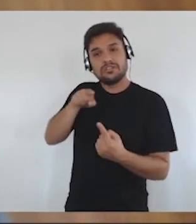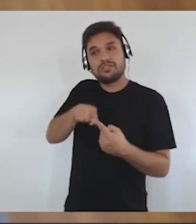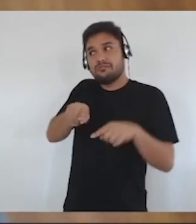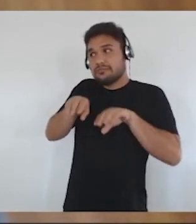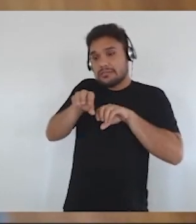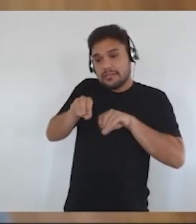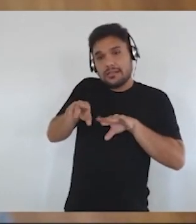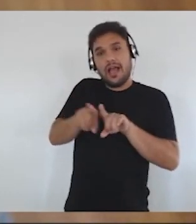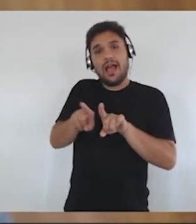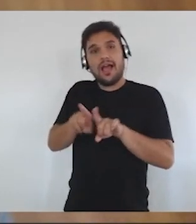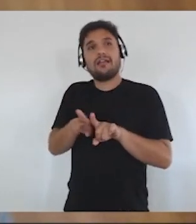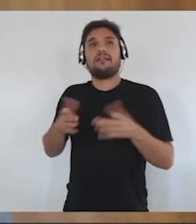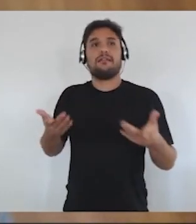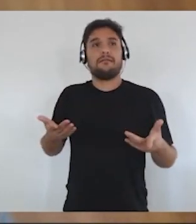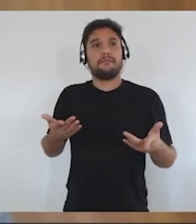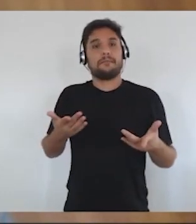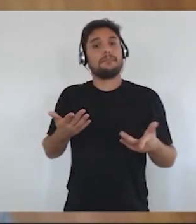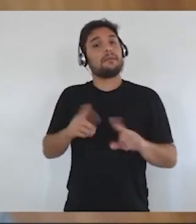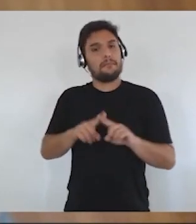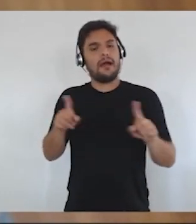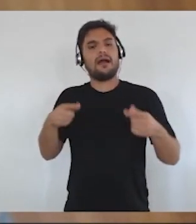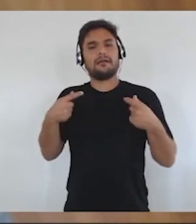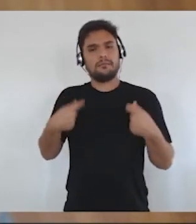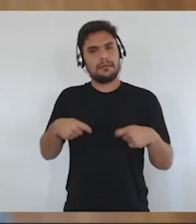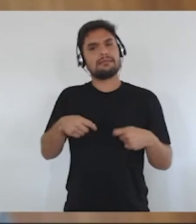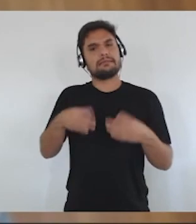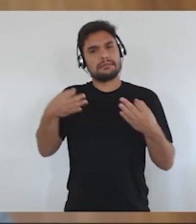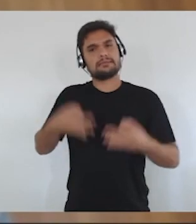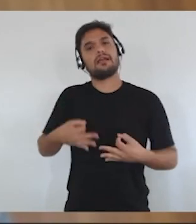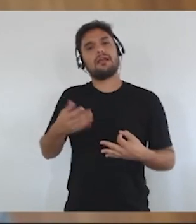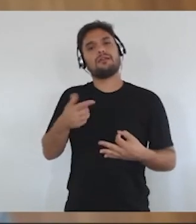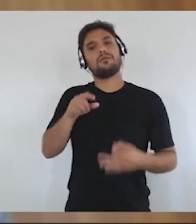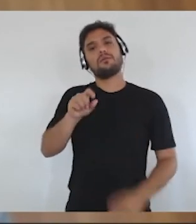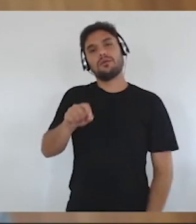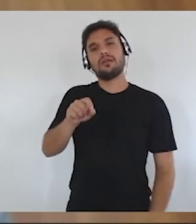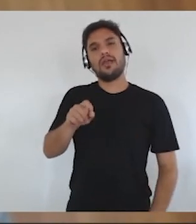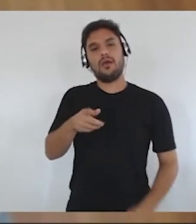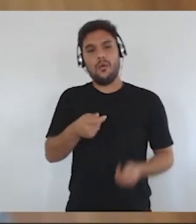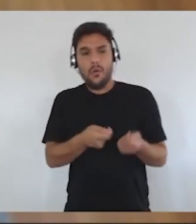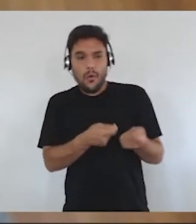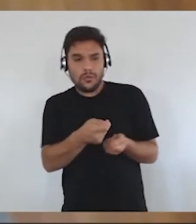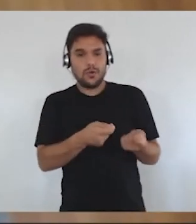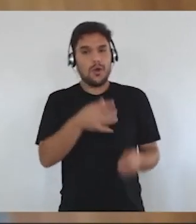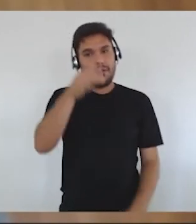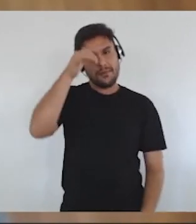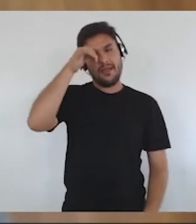repressivo também, mas que precisa ter realmente um freio de arrumação para evitar